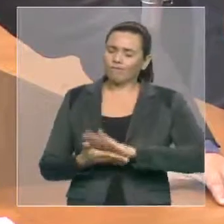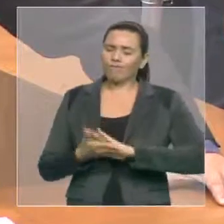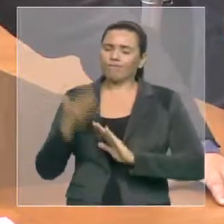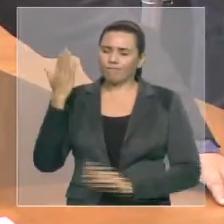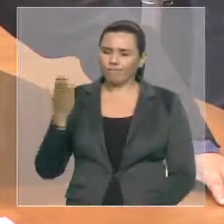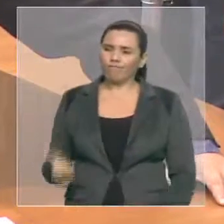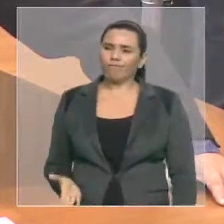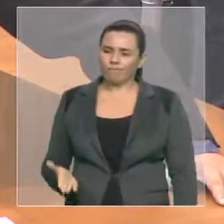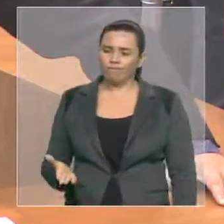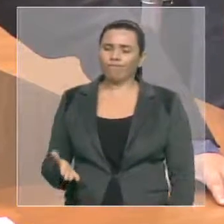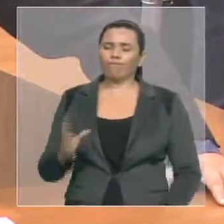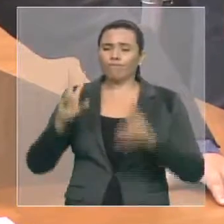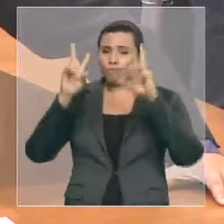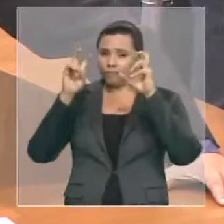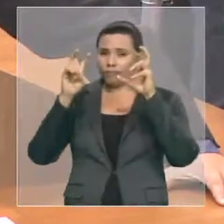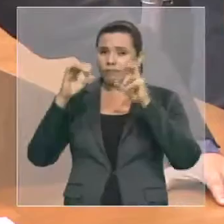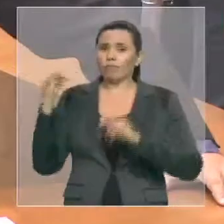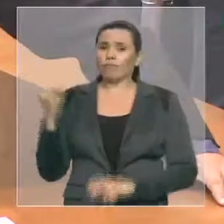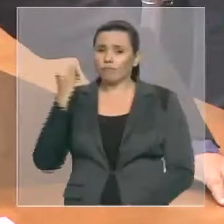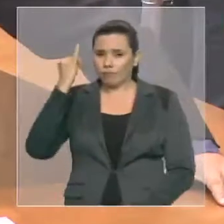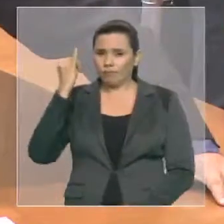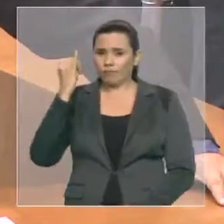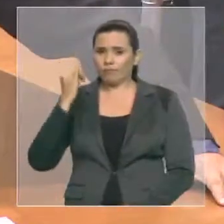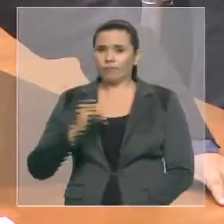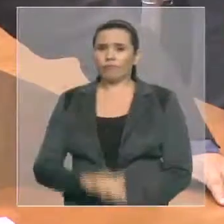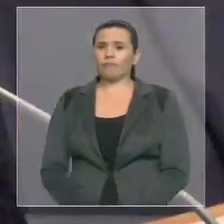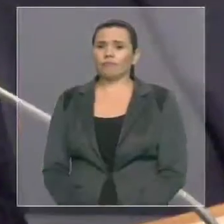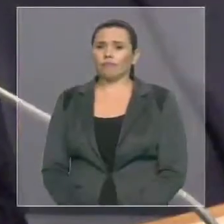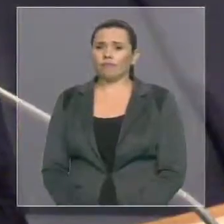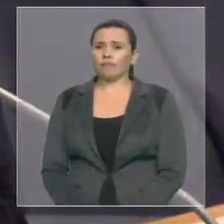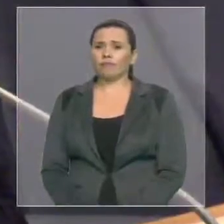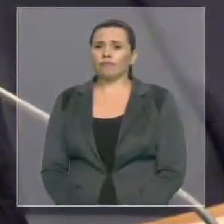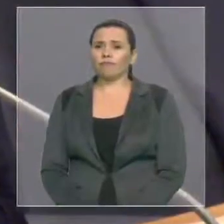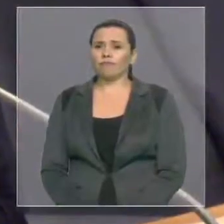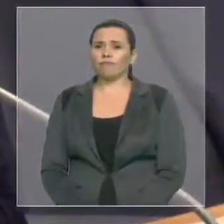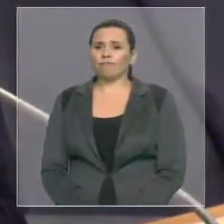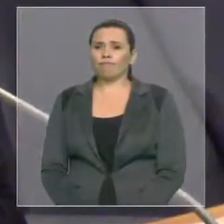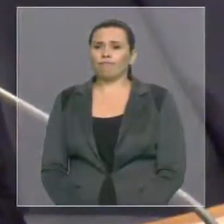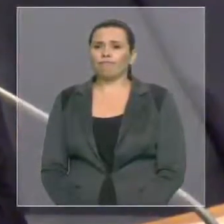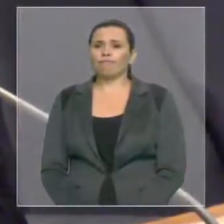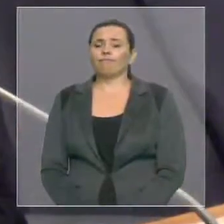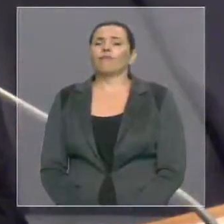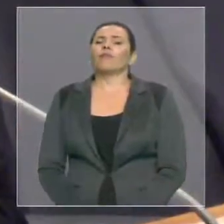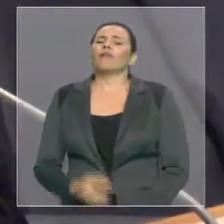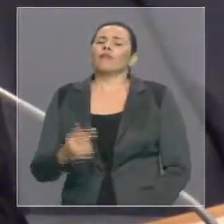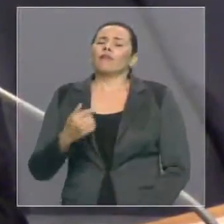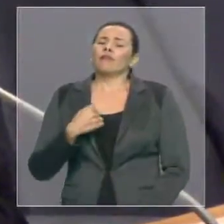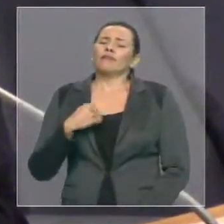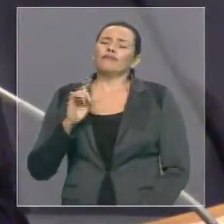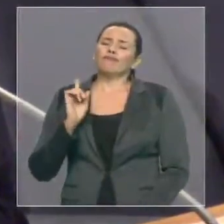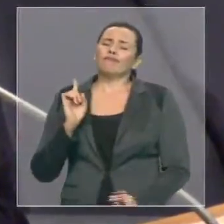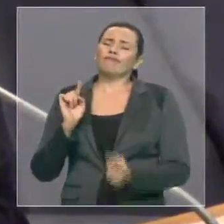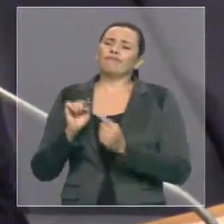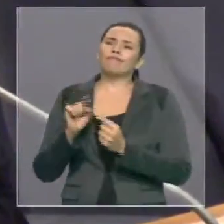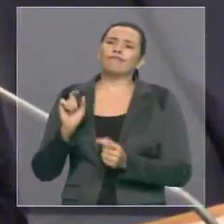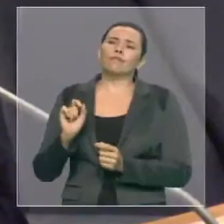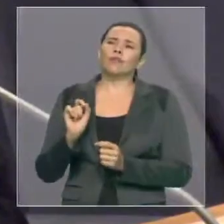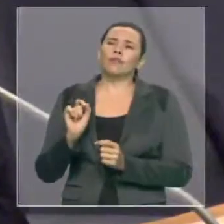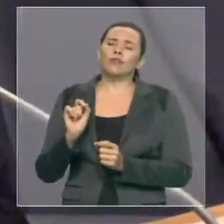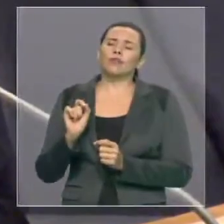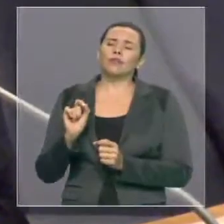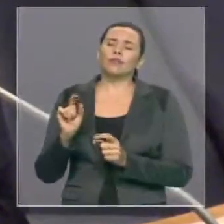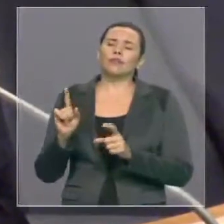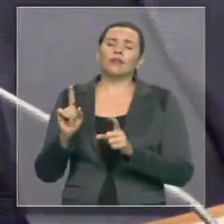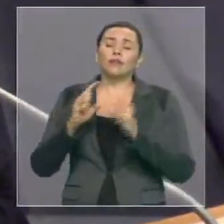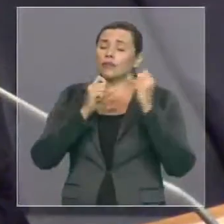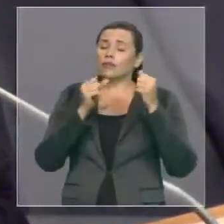casa, principalmente no que tange a dizer o que é responsabilidade de quem. E